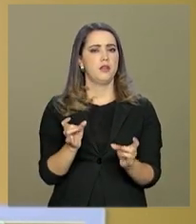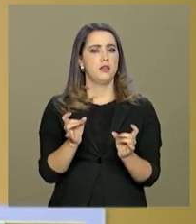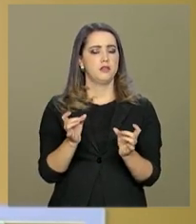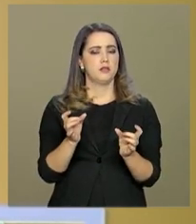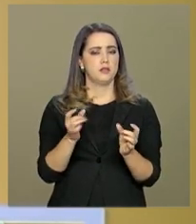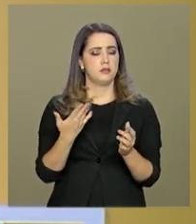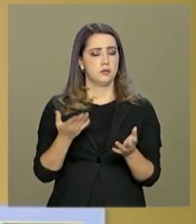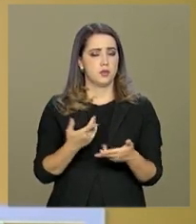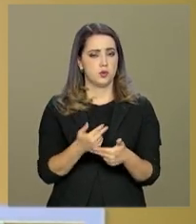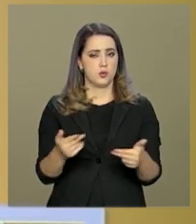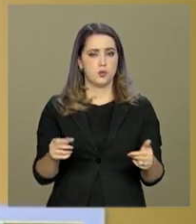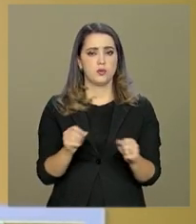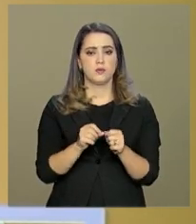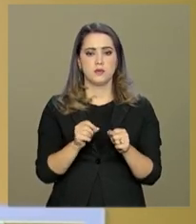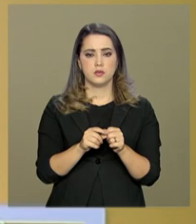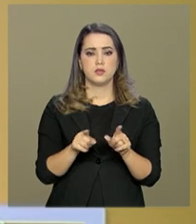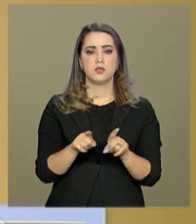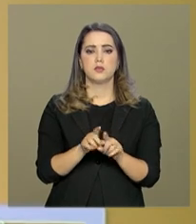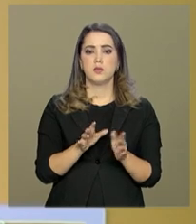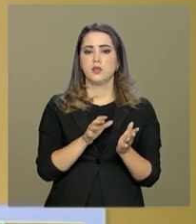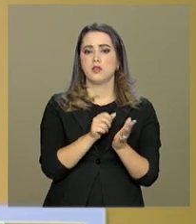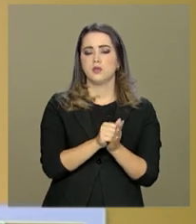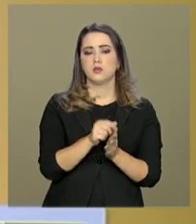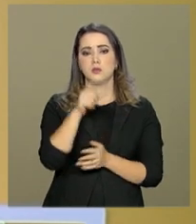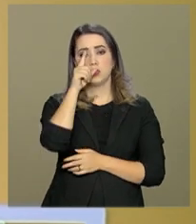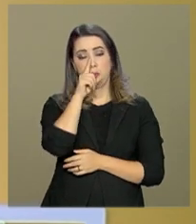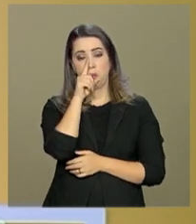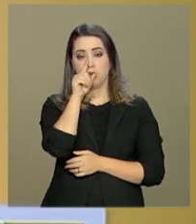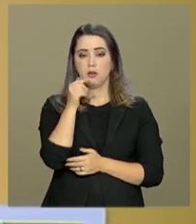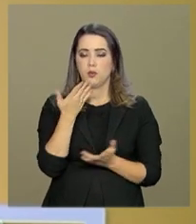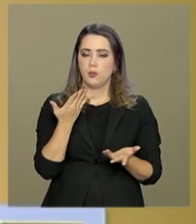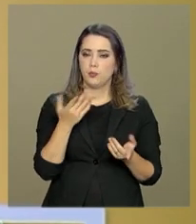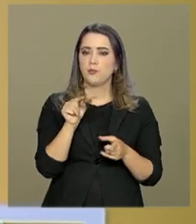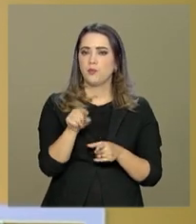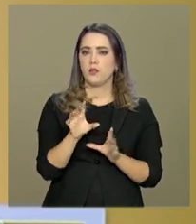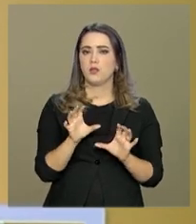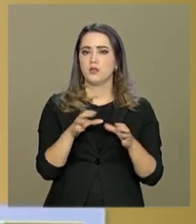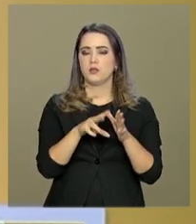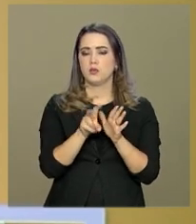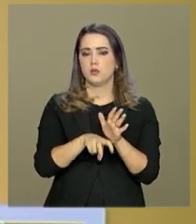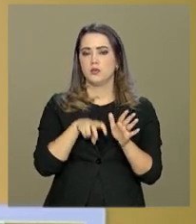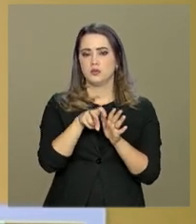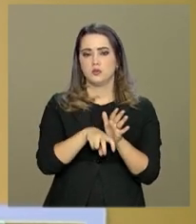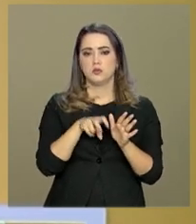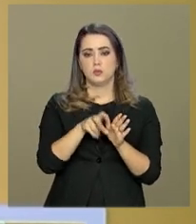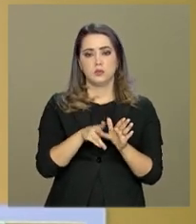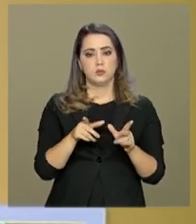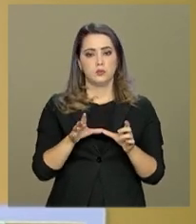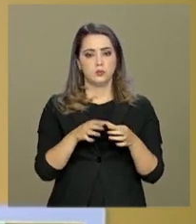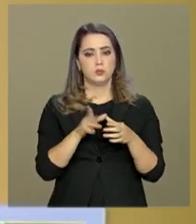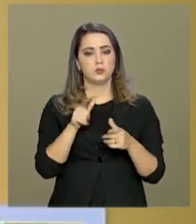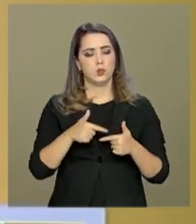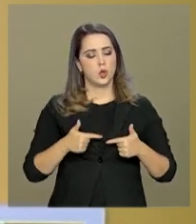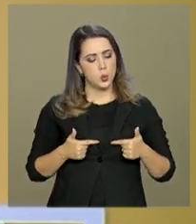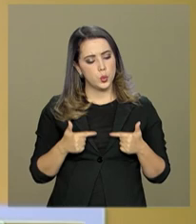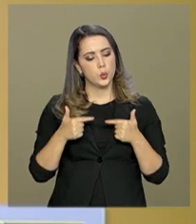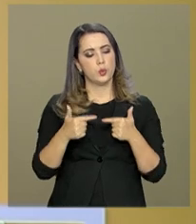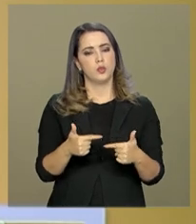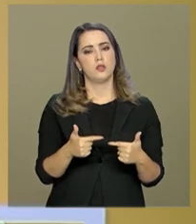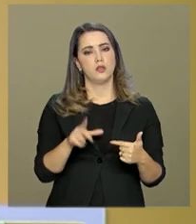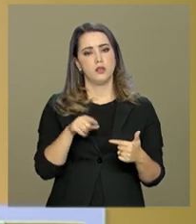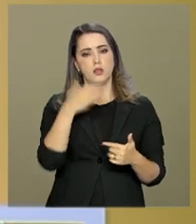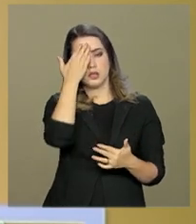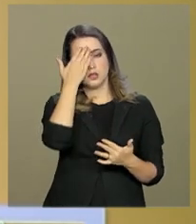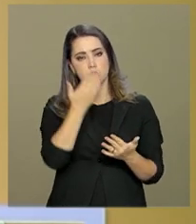evidentemente assumindo os riscos do seu negócio então esse é um setor de produtores que são lutadores que